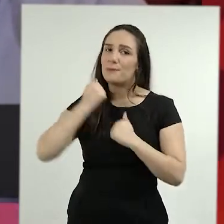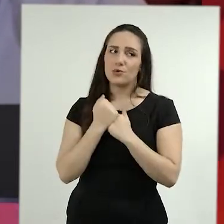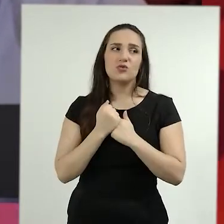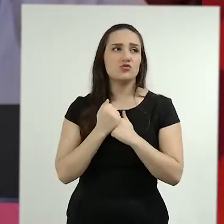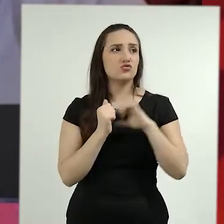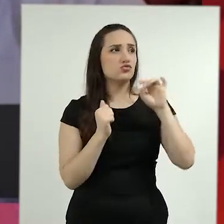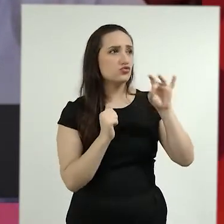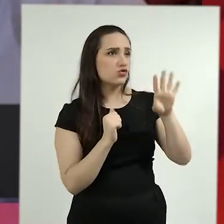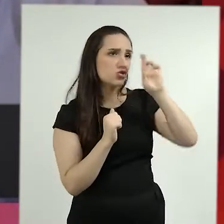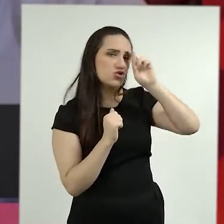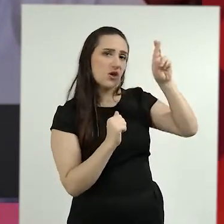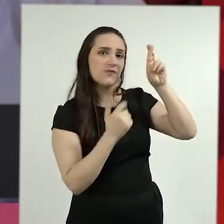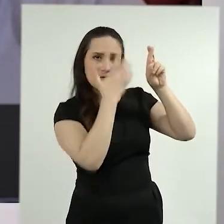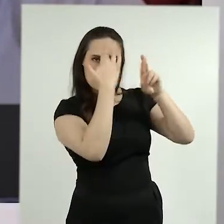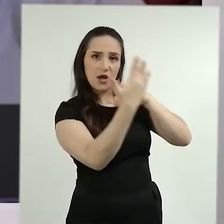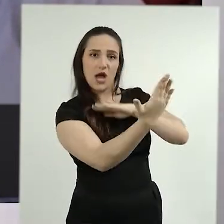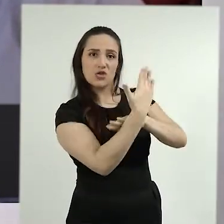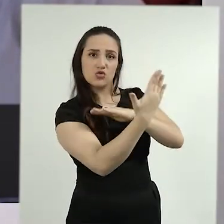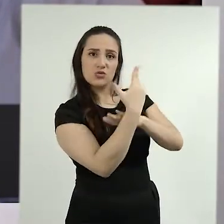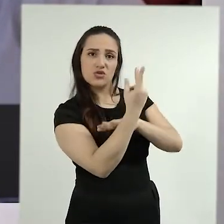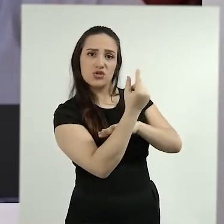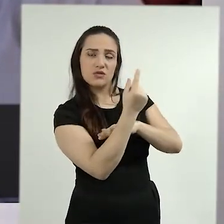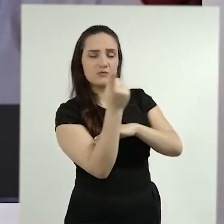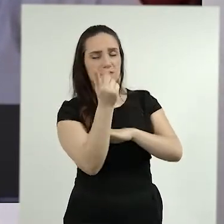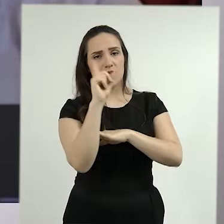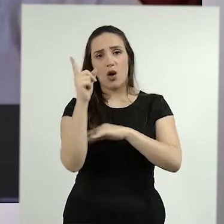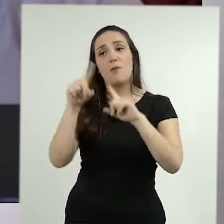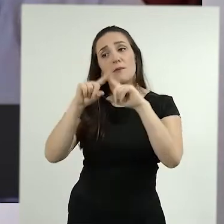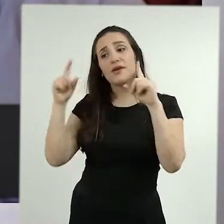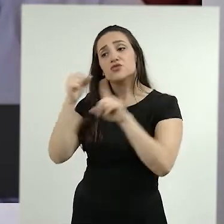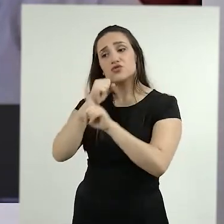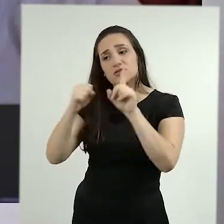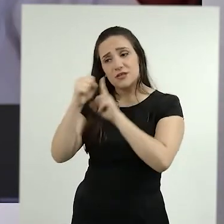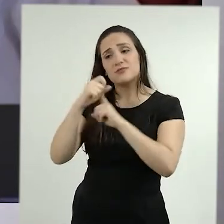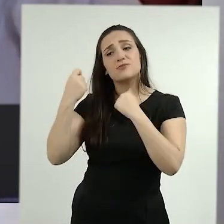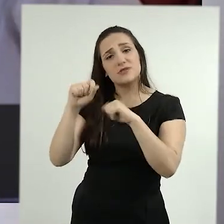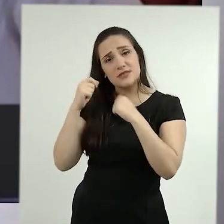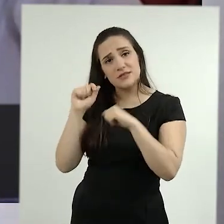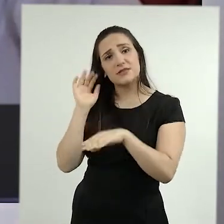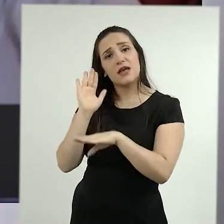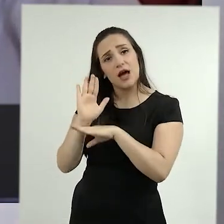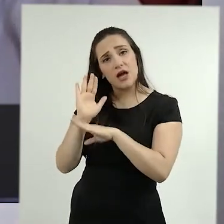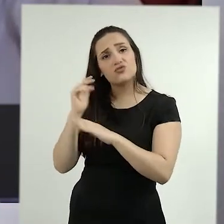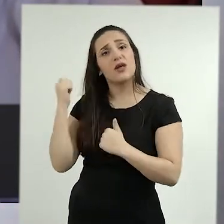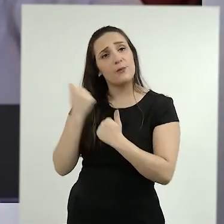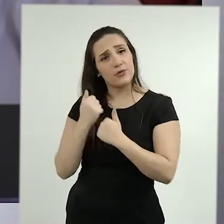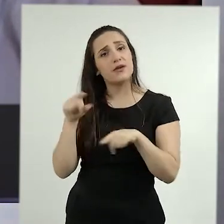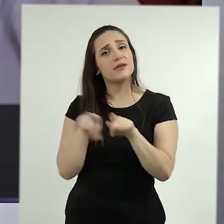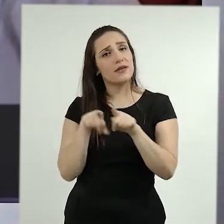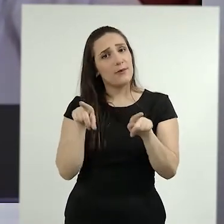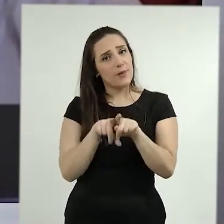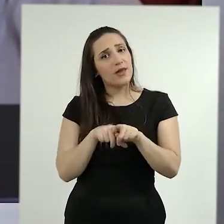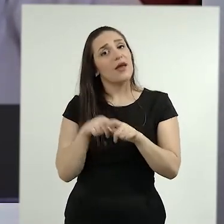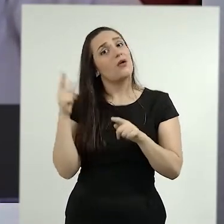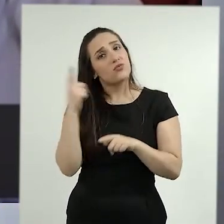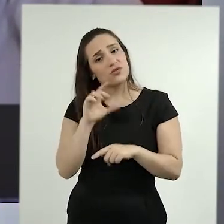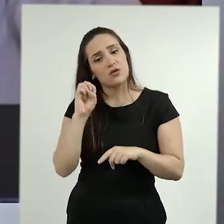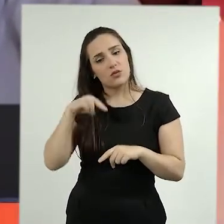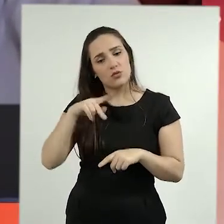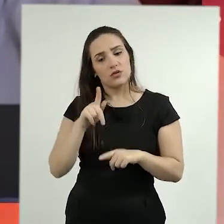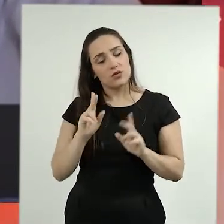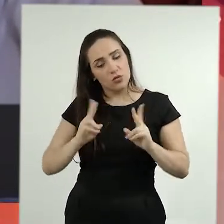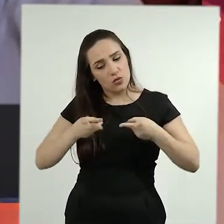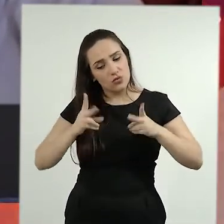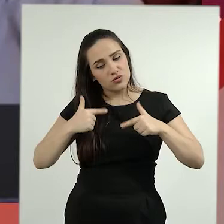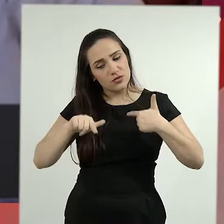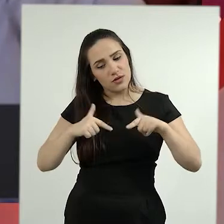só dos financiadores, mas também da sociedade para continuar funcionando assim harmonicamente, né, para que vocês